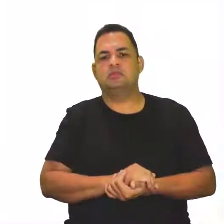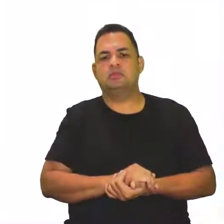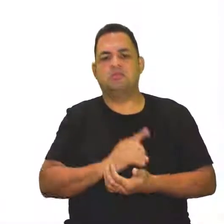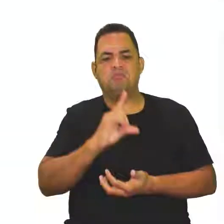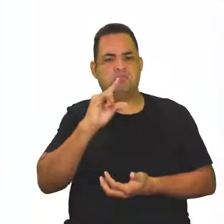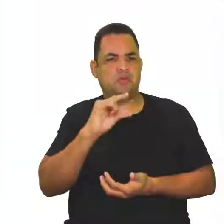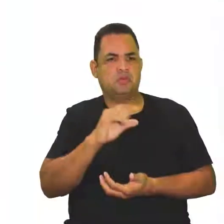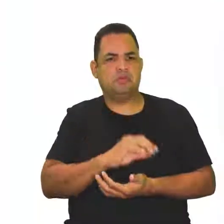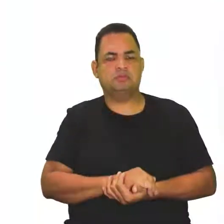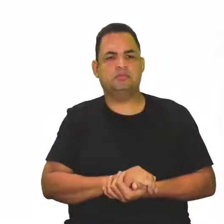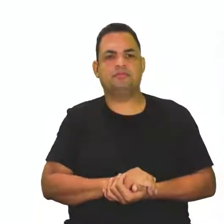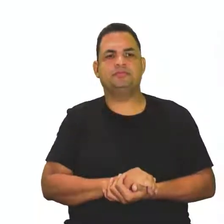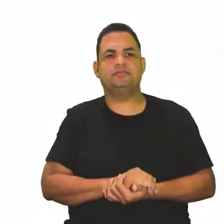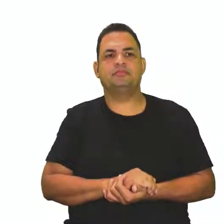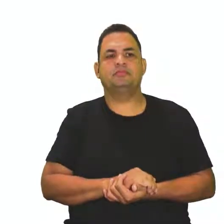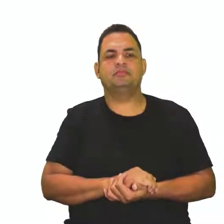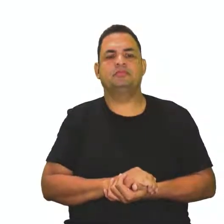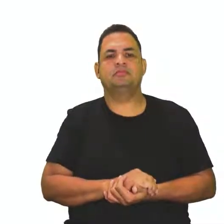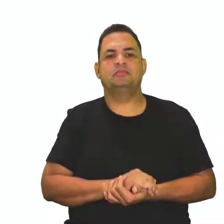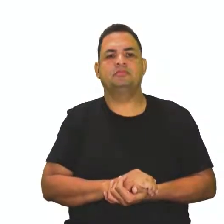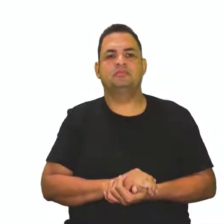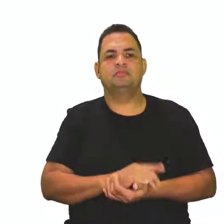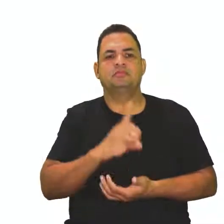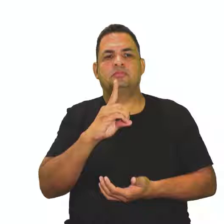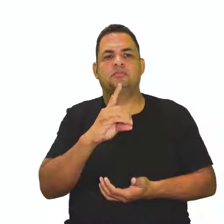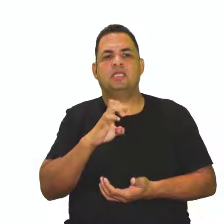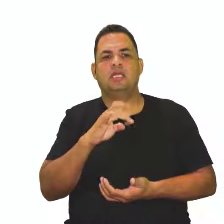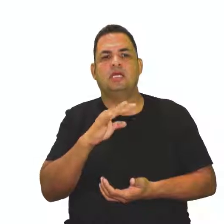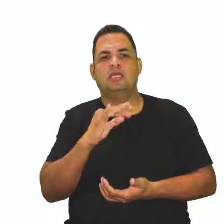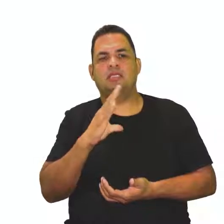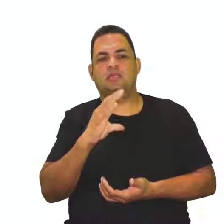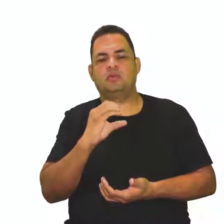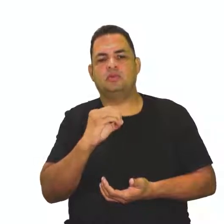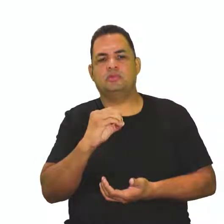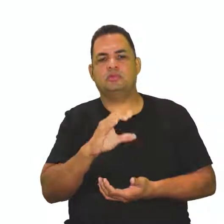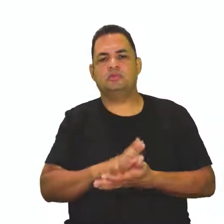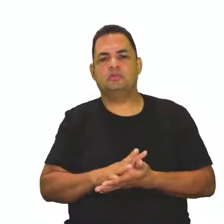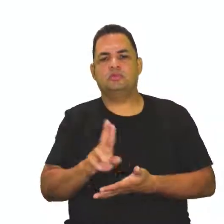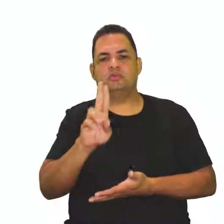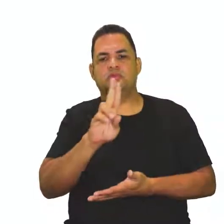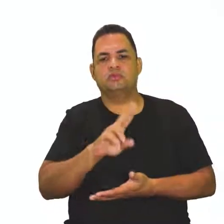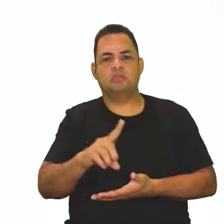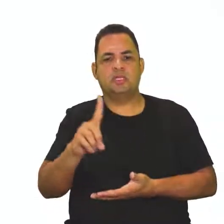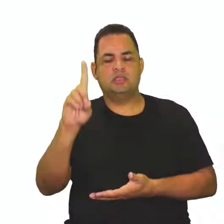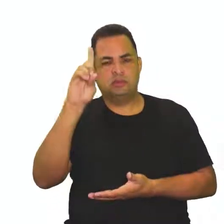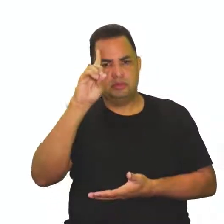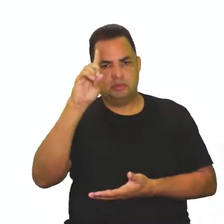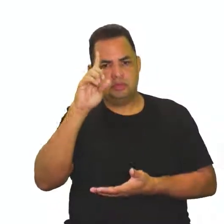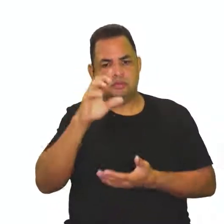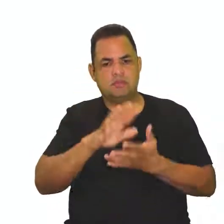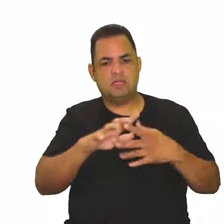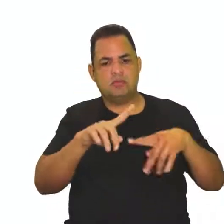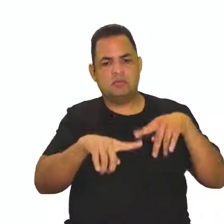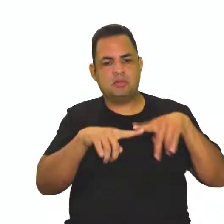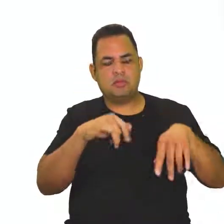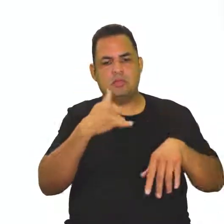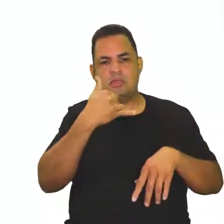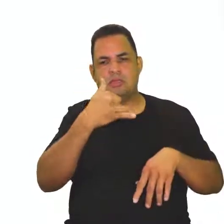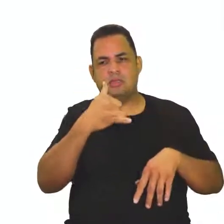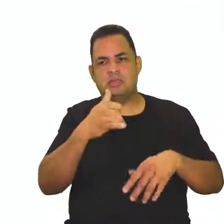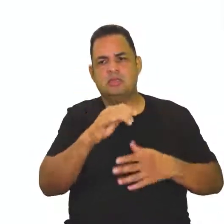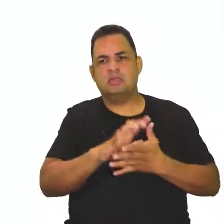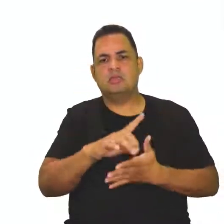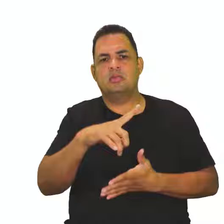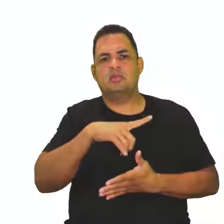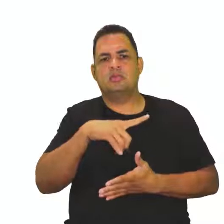né? Então, o dielétron usado aí até no dia a dia, em alguns equipamentos elétricos, ele tem